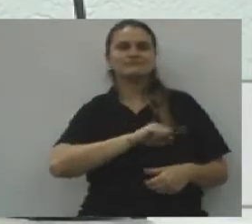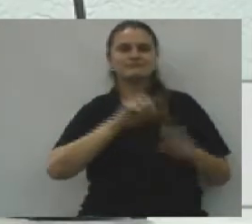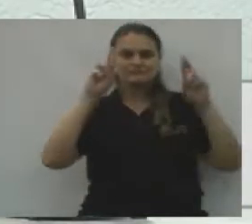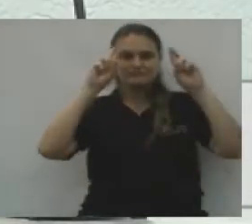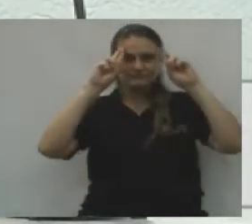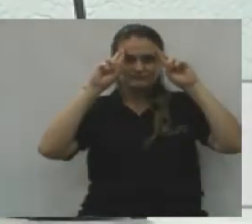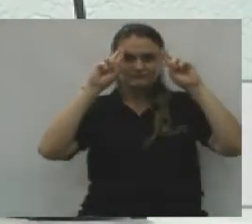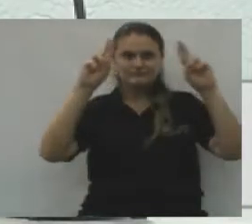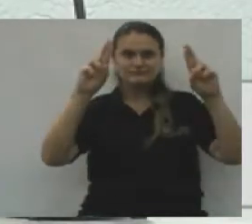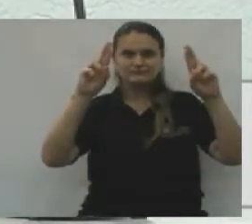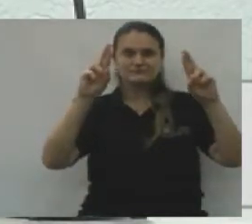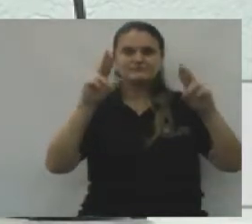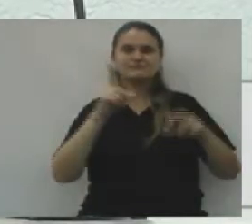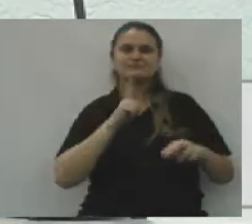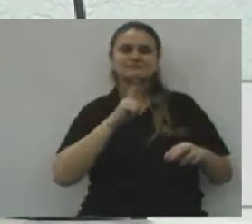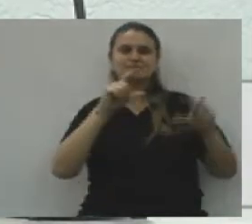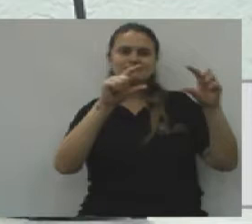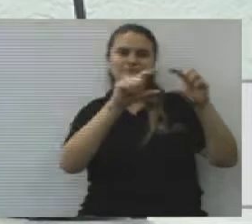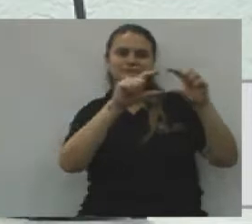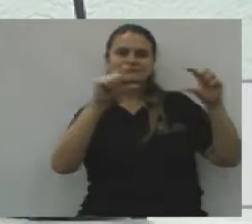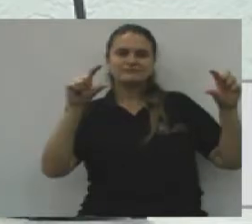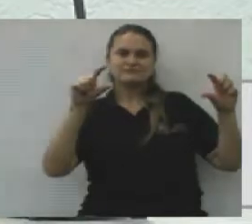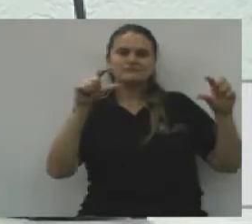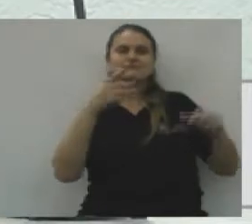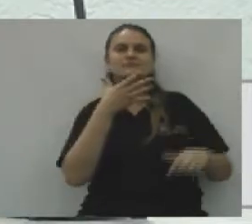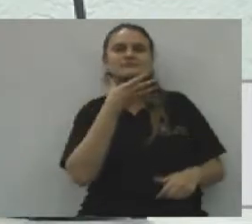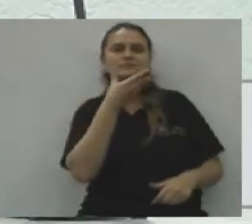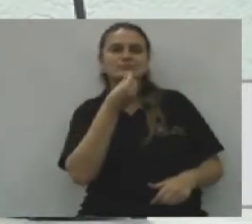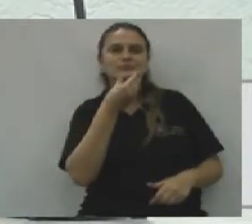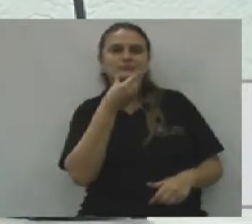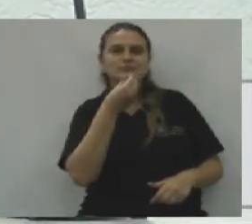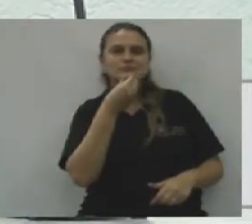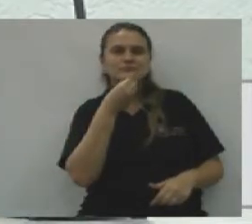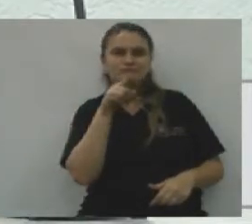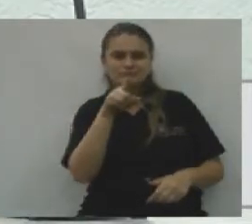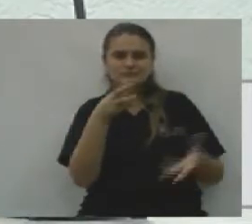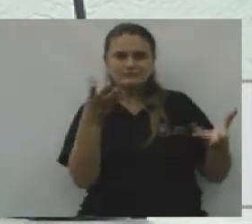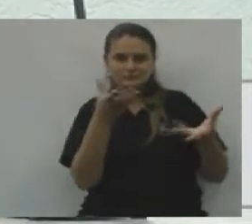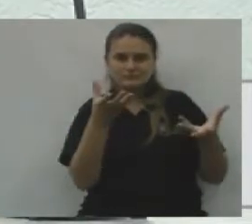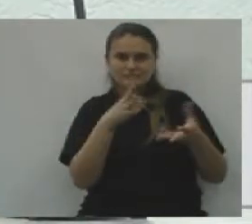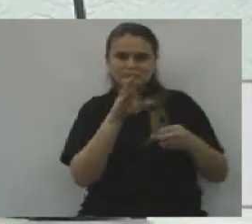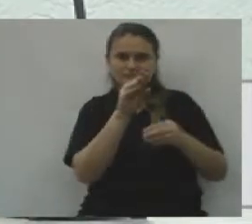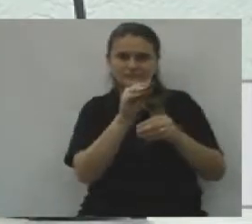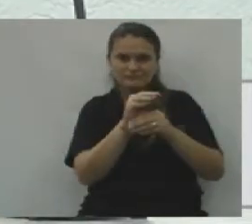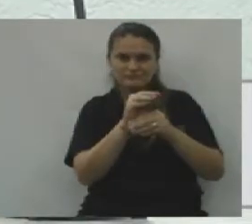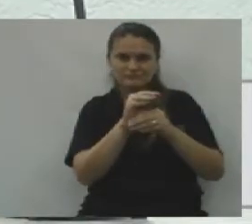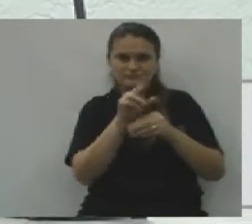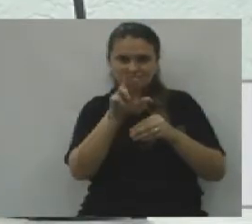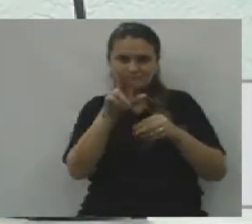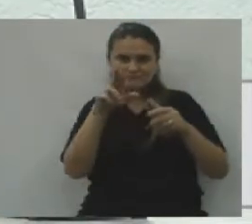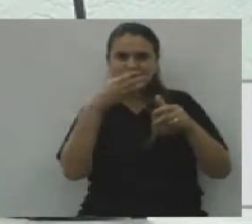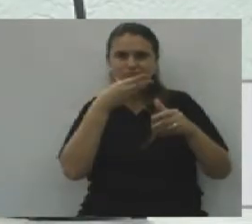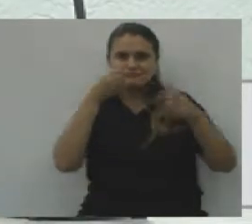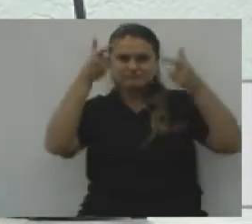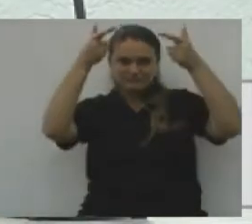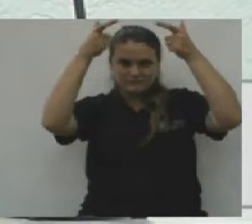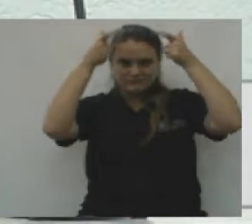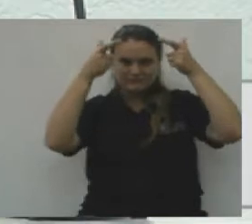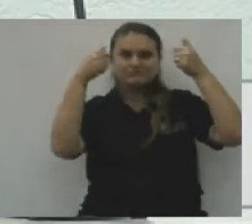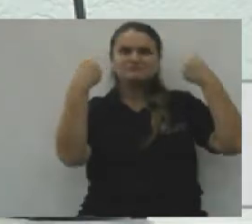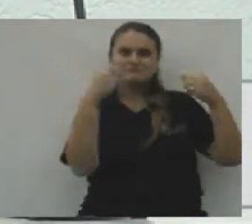respeitada. Ao dizer, né, homem, você quer ser tratado como um rei, trate